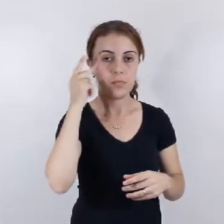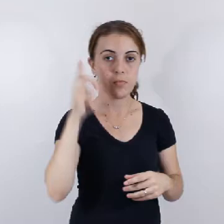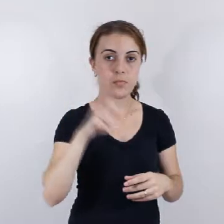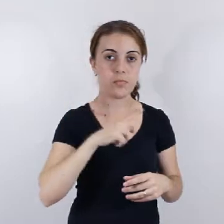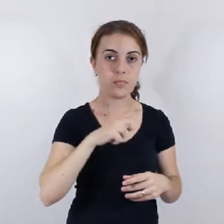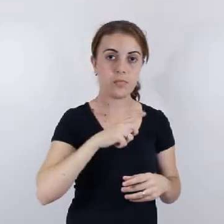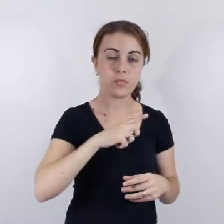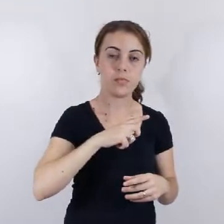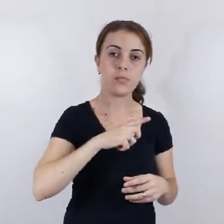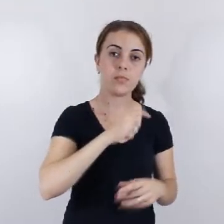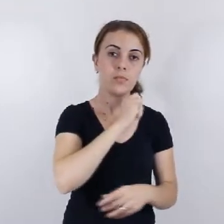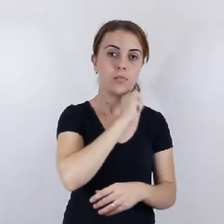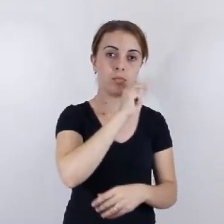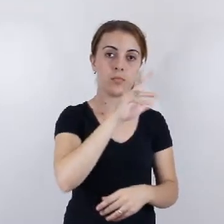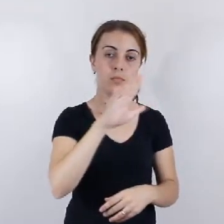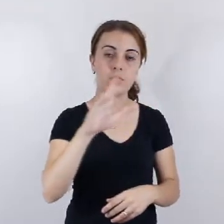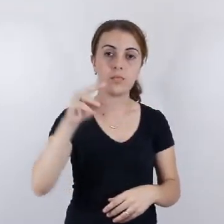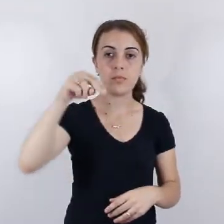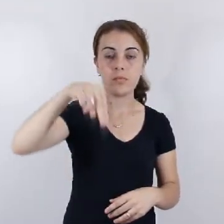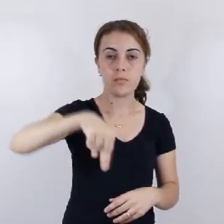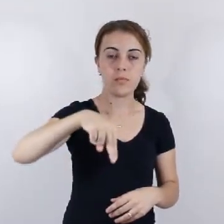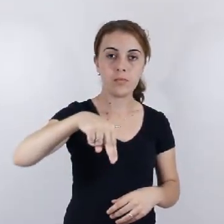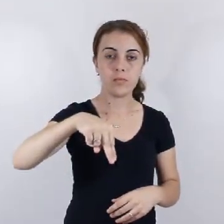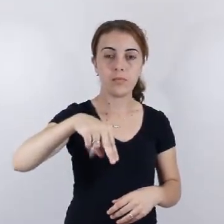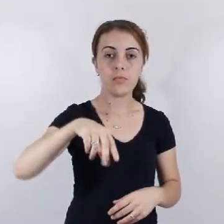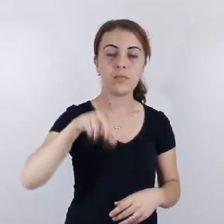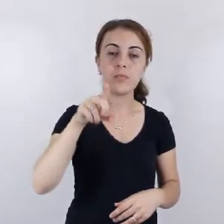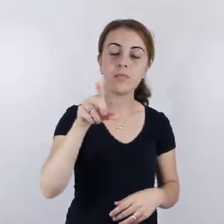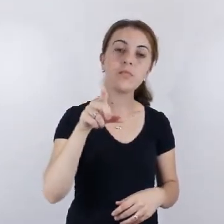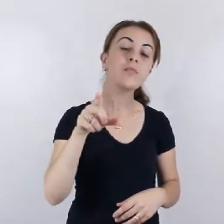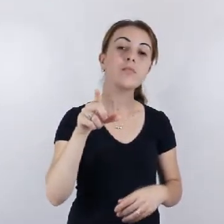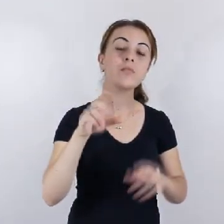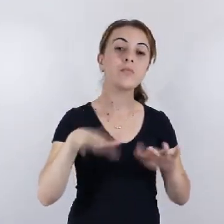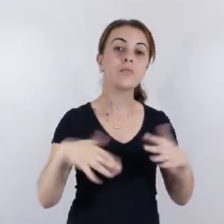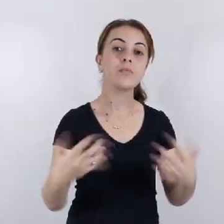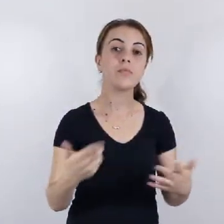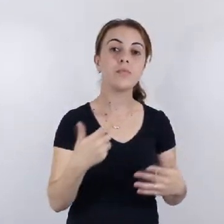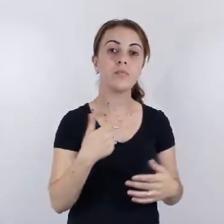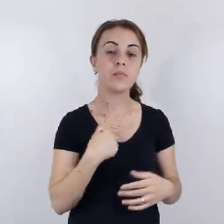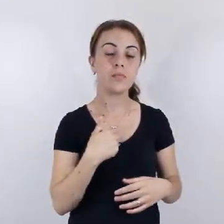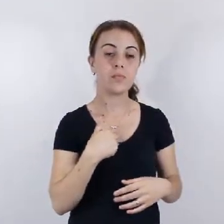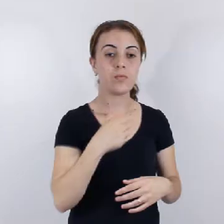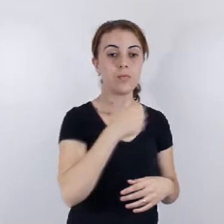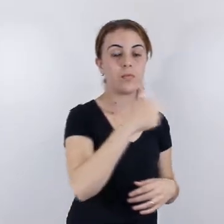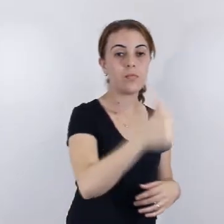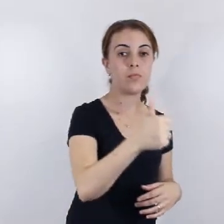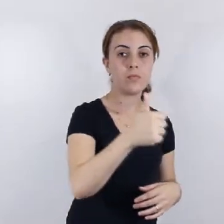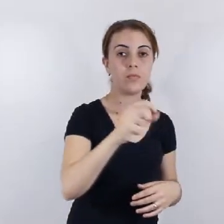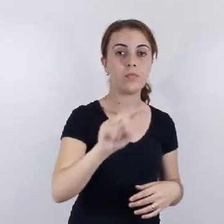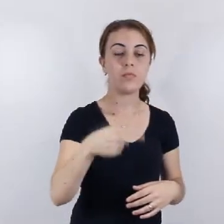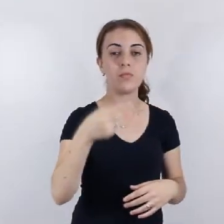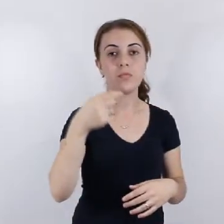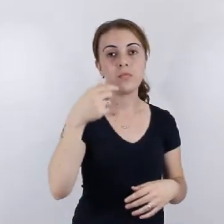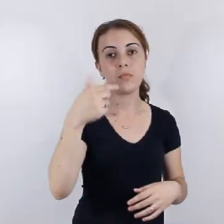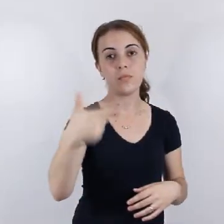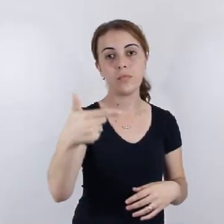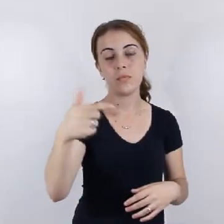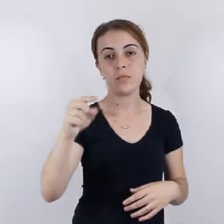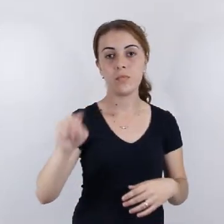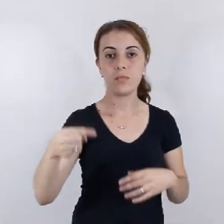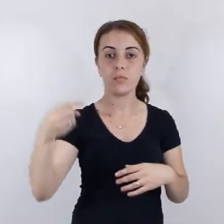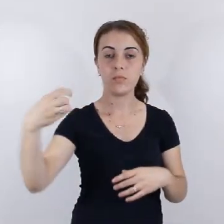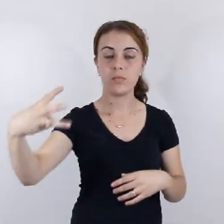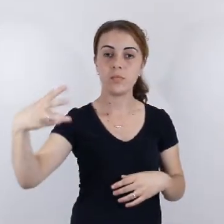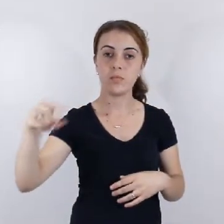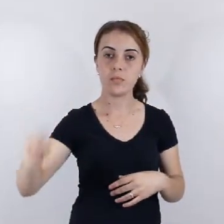corresponde aos números sem casas decimais. São esses números que nós usamos para contar as coisas. Por exemplo, o